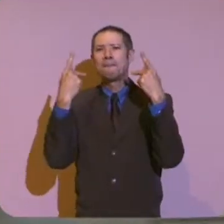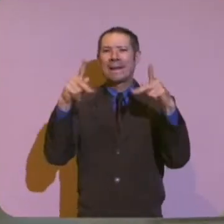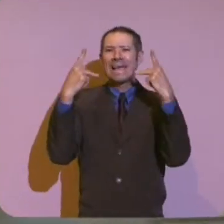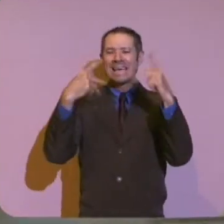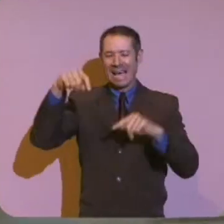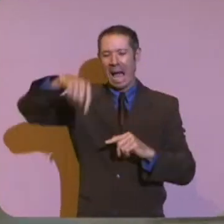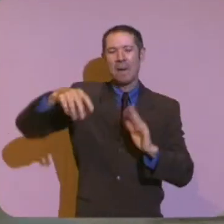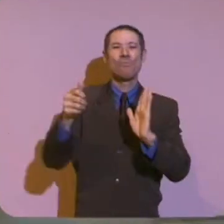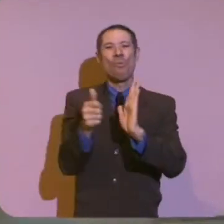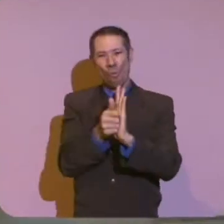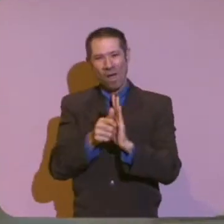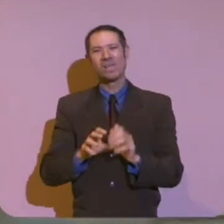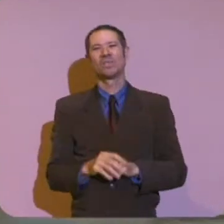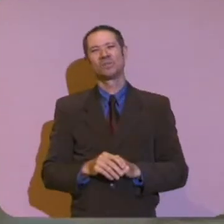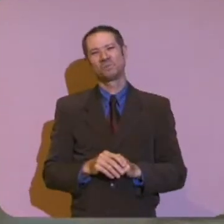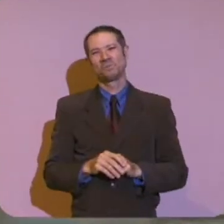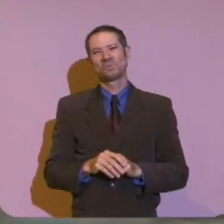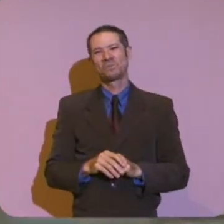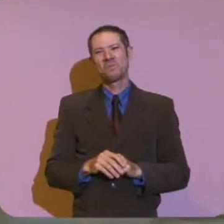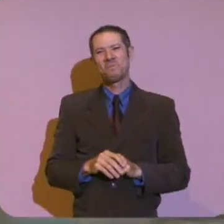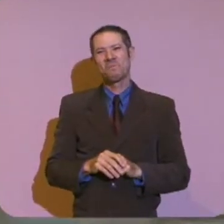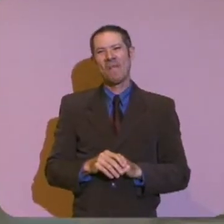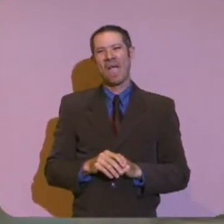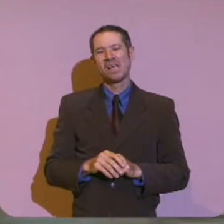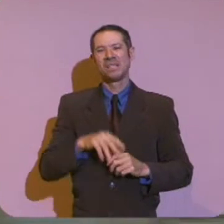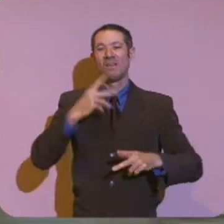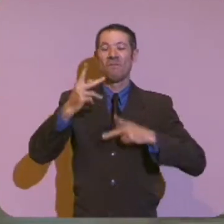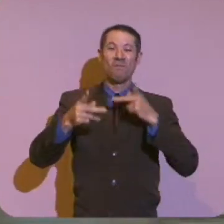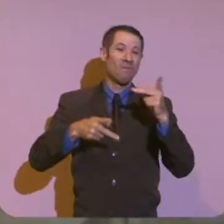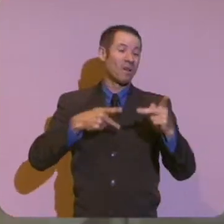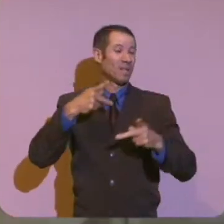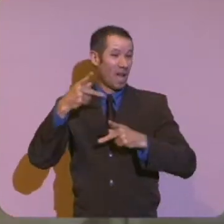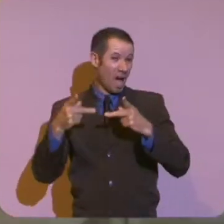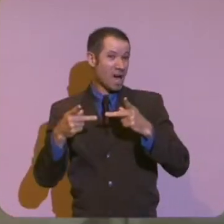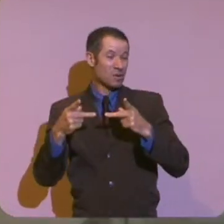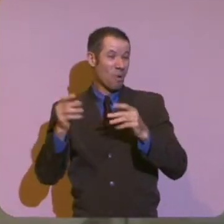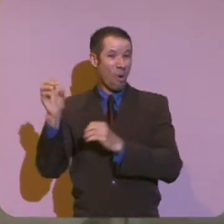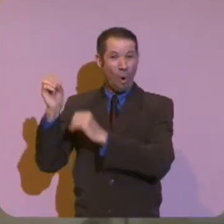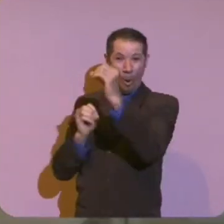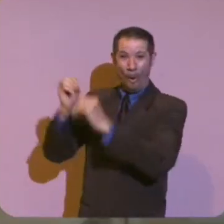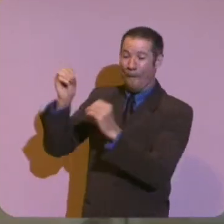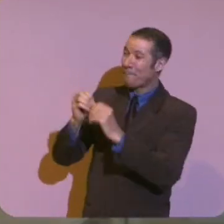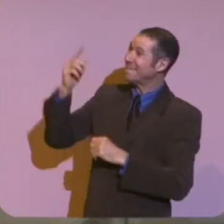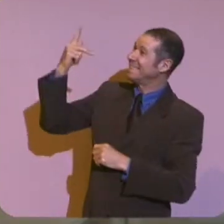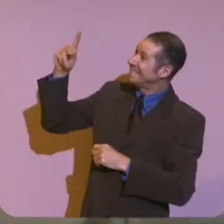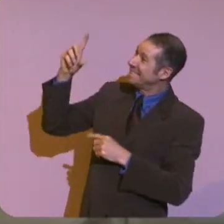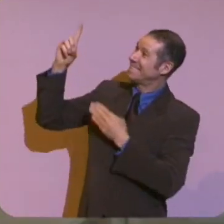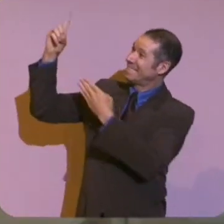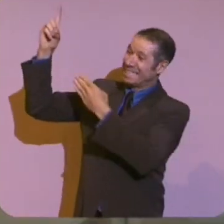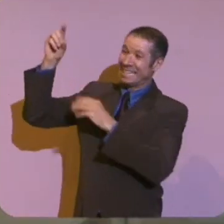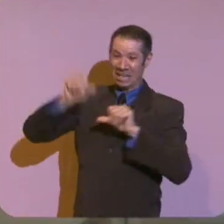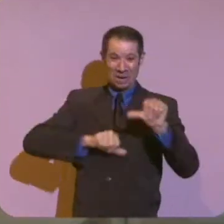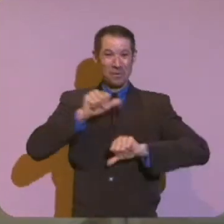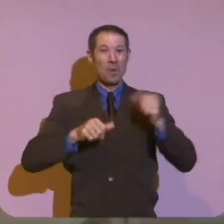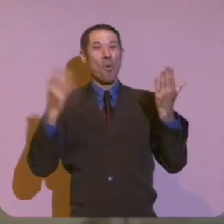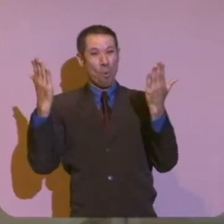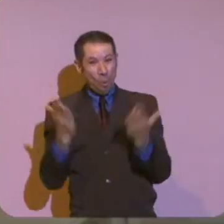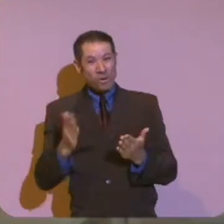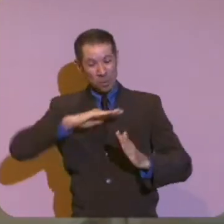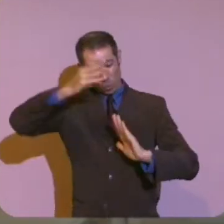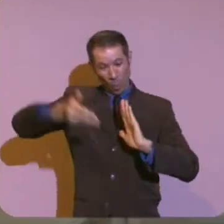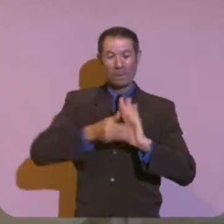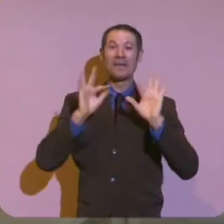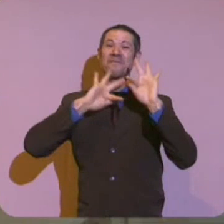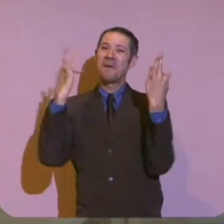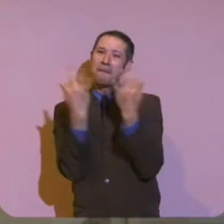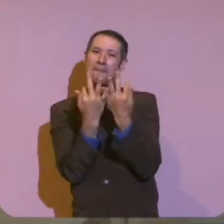nossa igreja. E quando eles falaram da obra que Deus fez de transformação, hoje toda aquela família